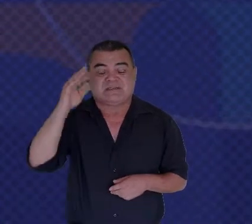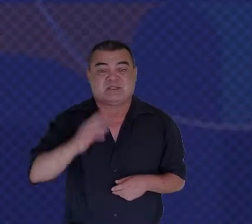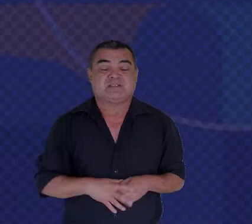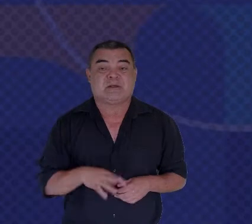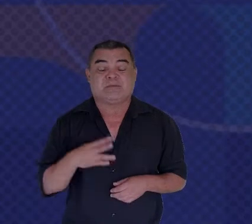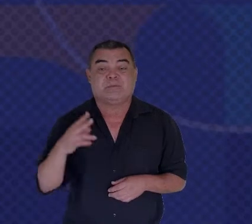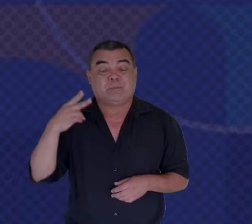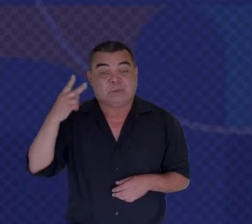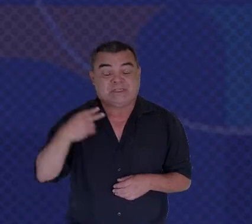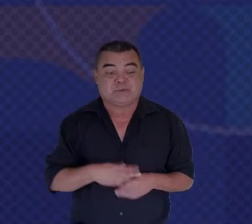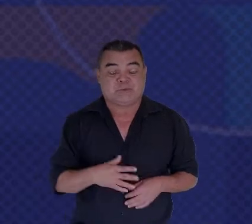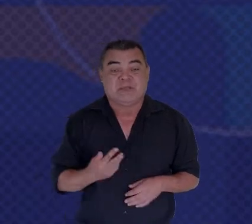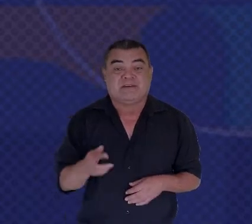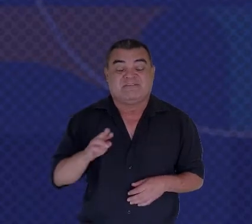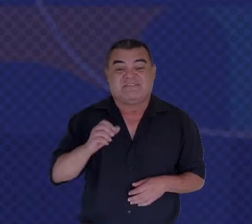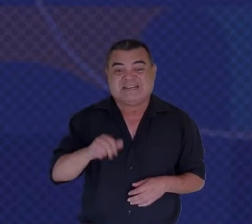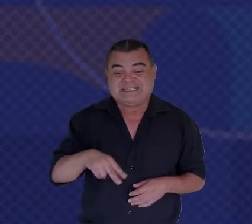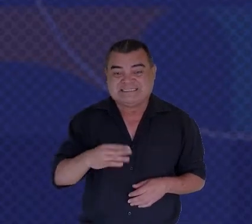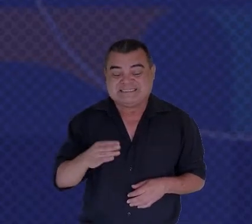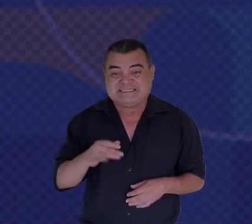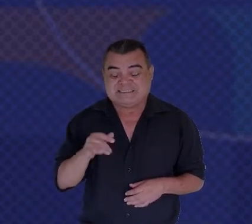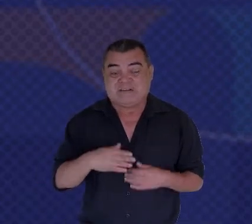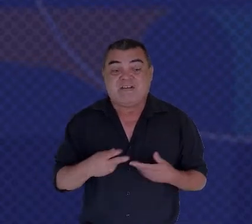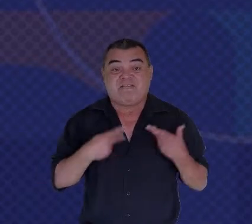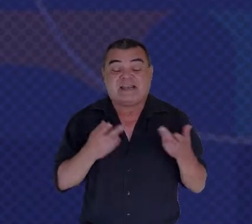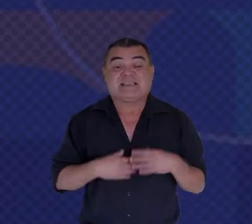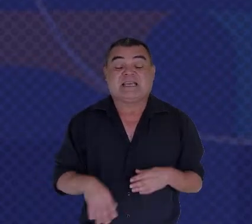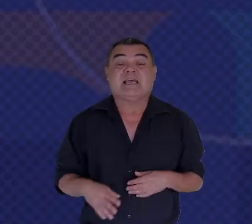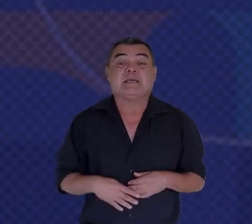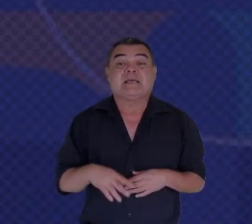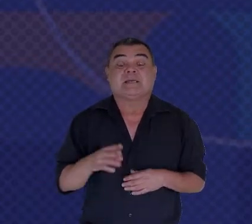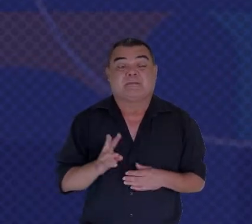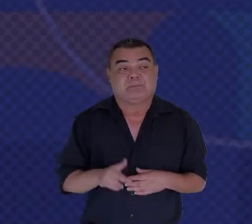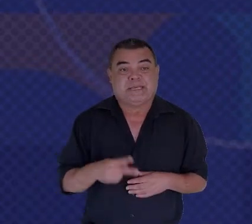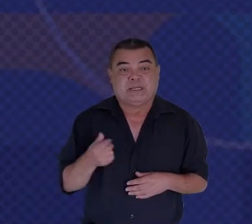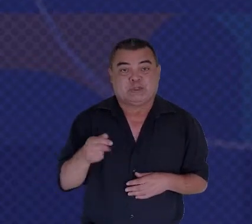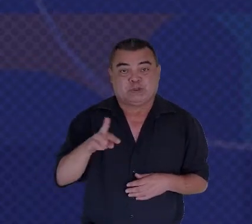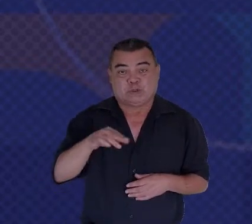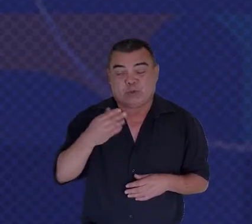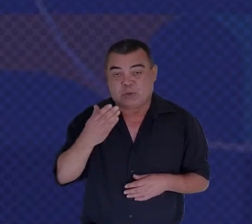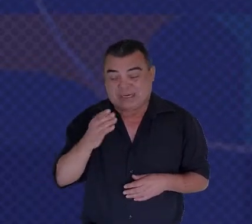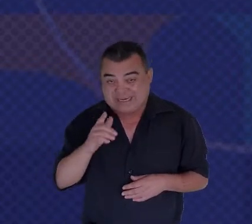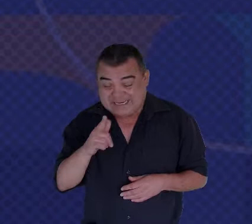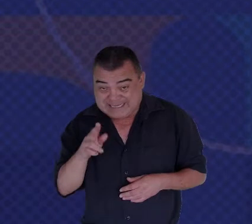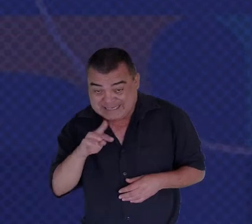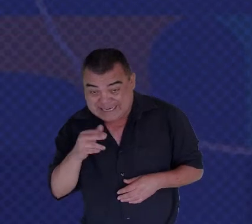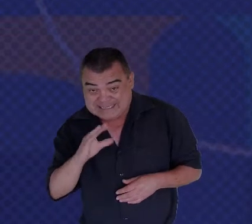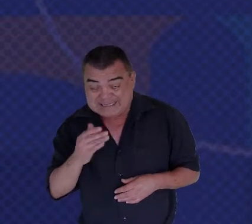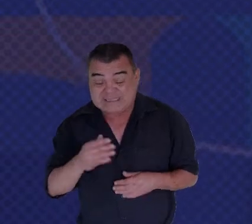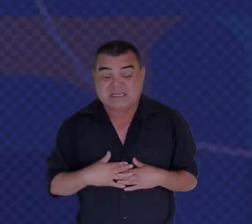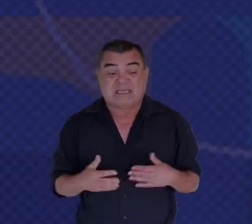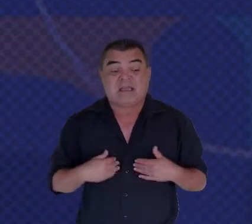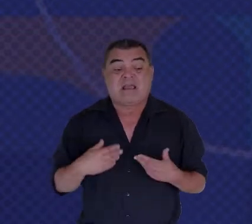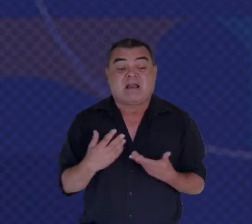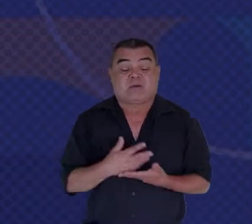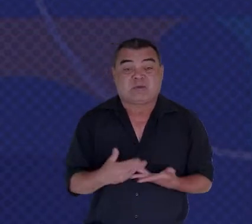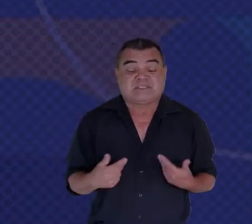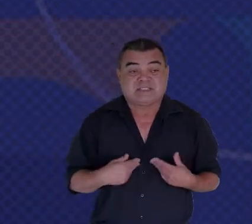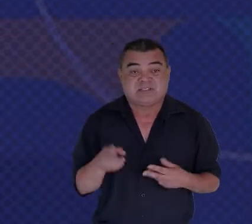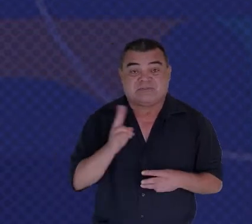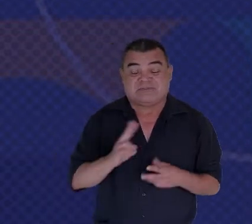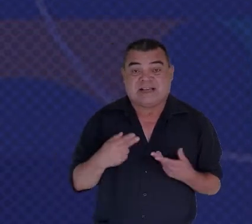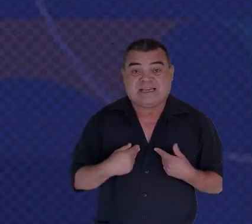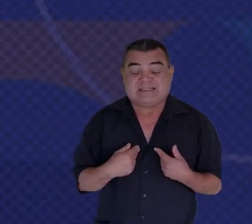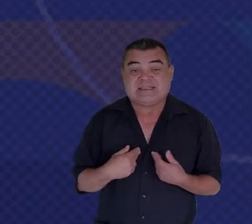político Francis fukuyama chama de retocar a cia é vários pontos e poderes de veto algo que a gente também consegue